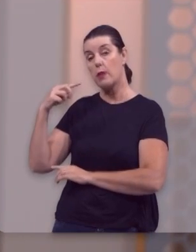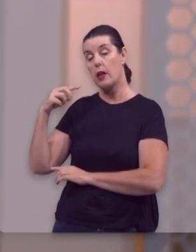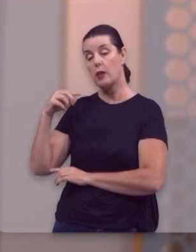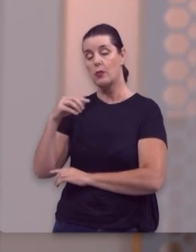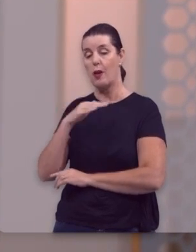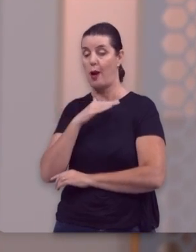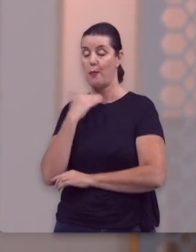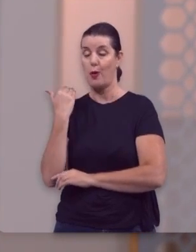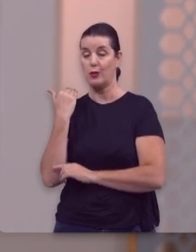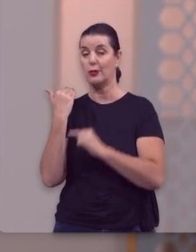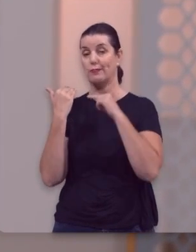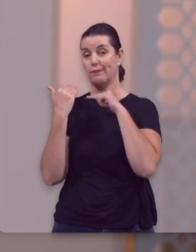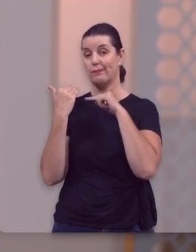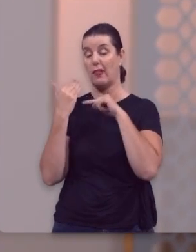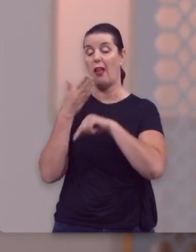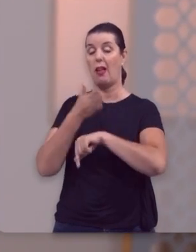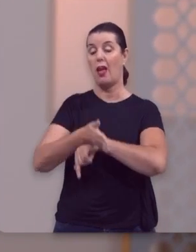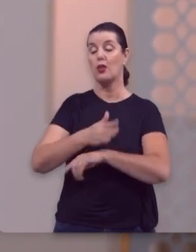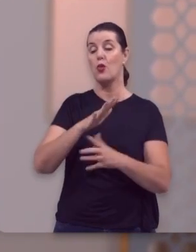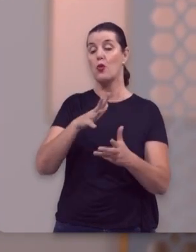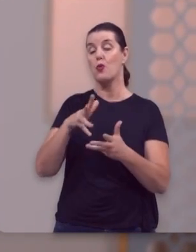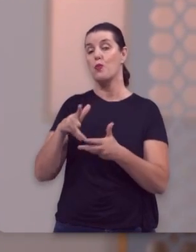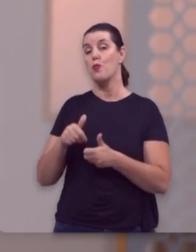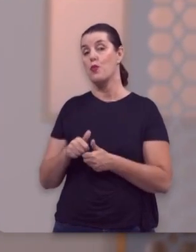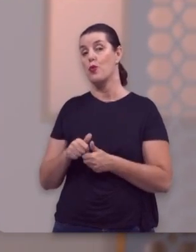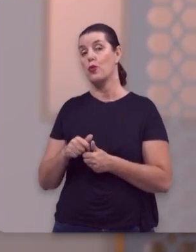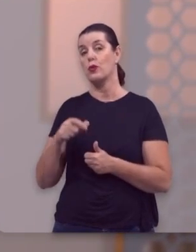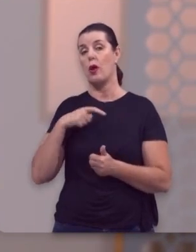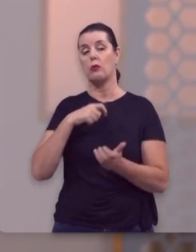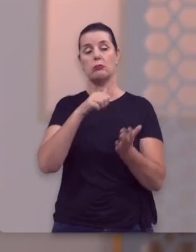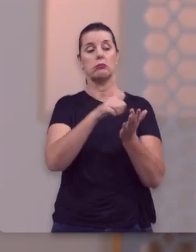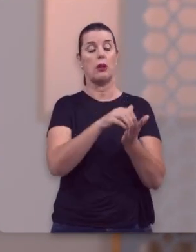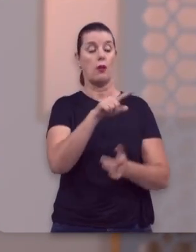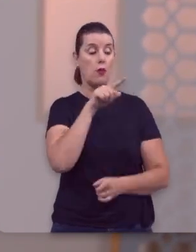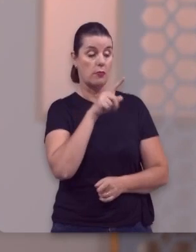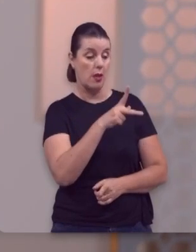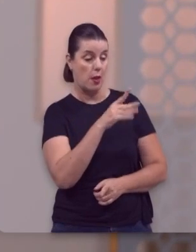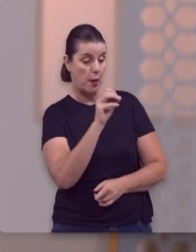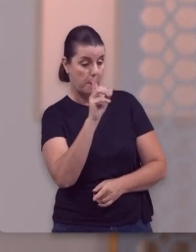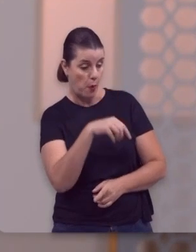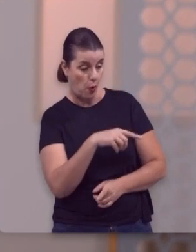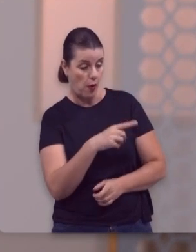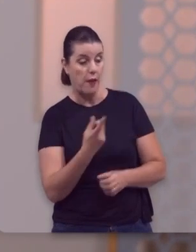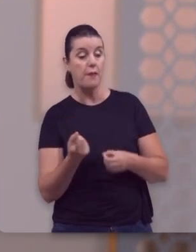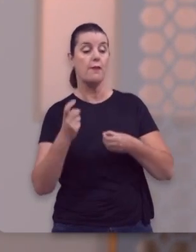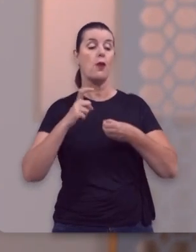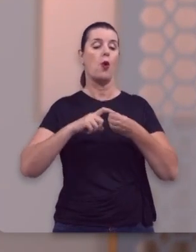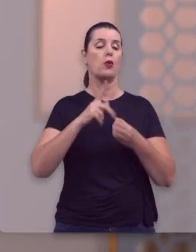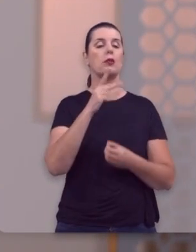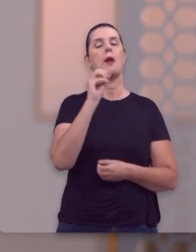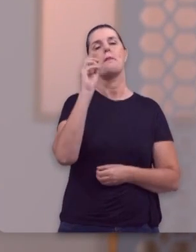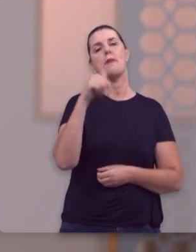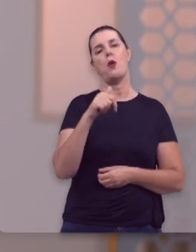morte entrou no mundo e Deus deu a sentença: tu és pó, e ao pó